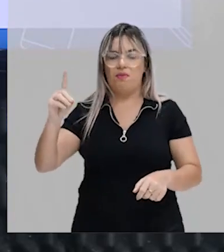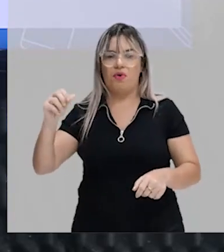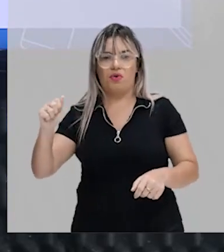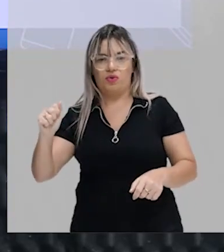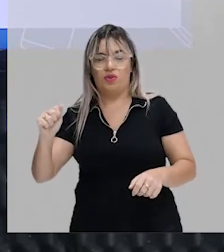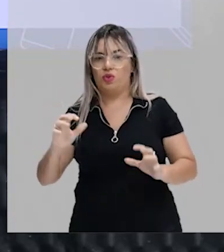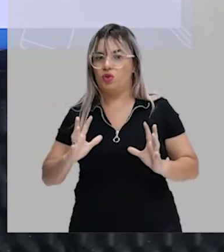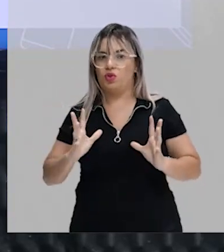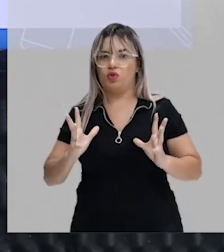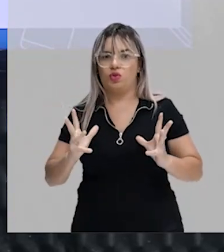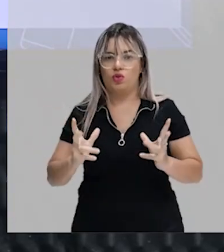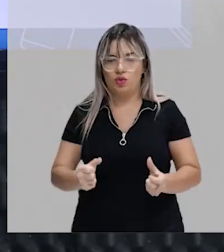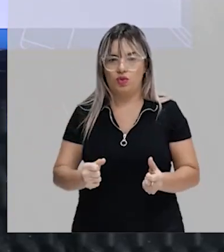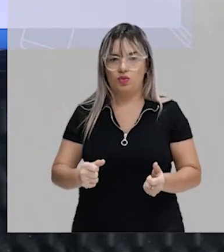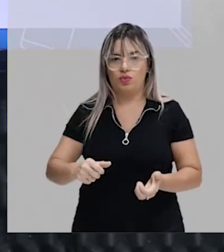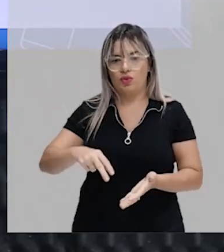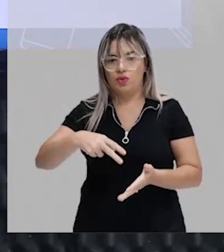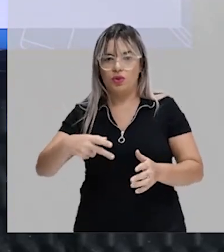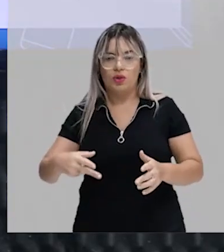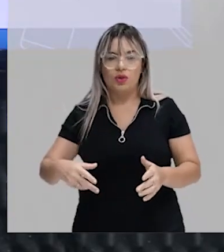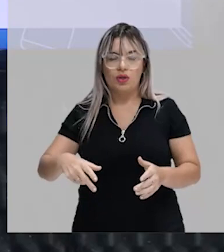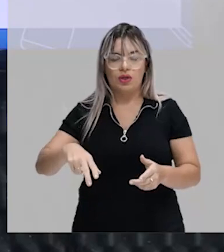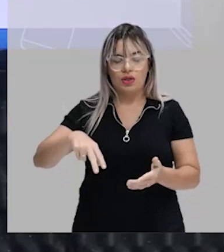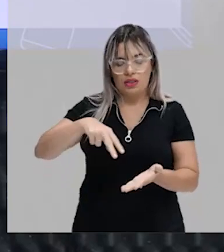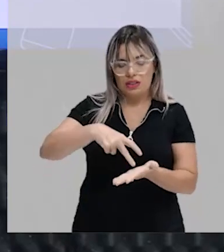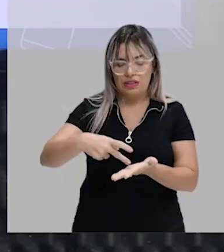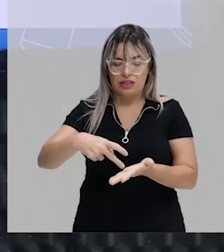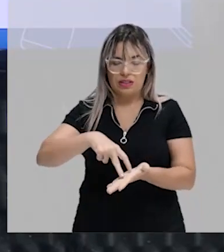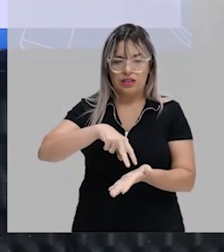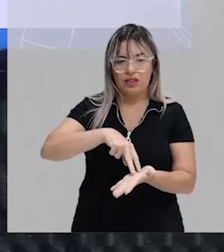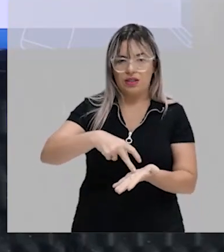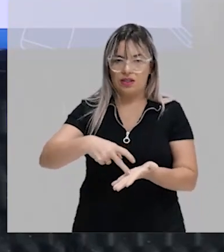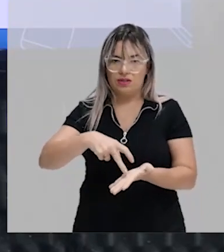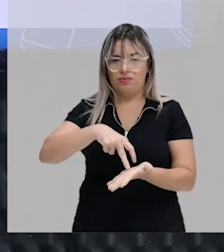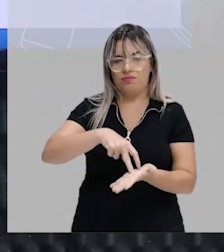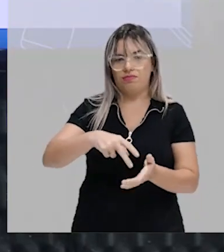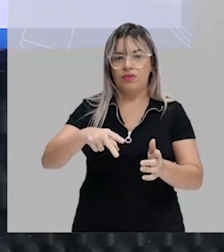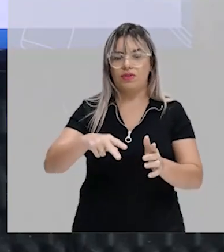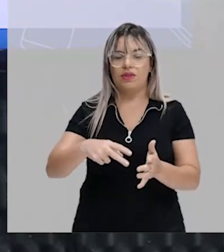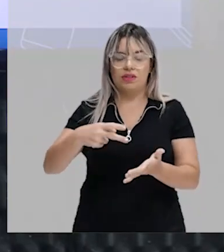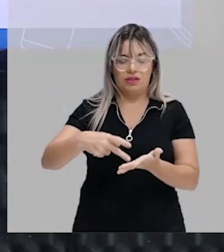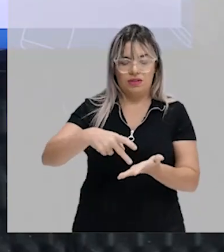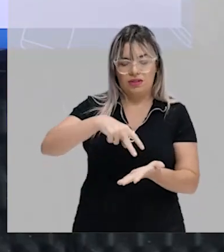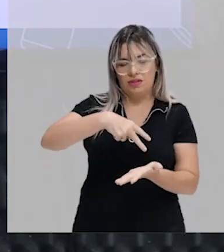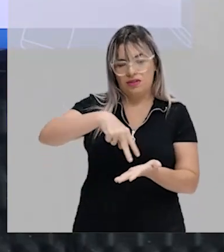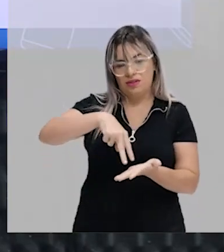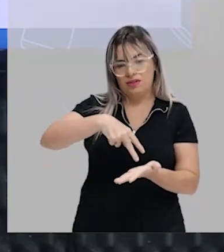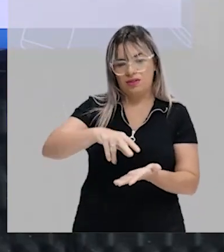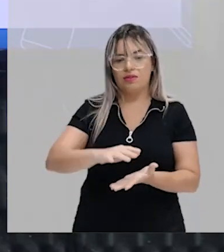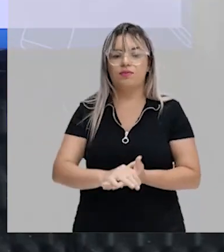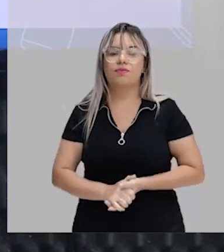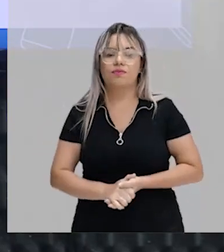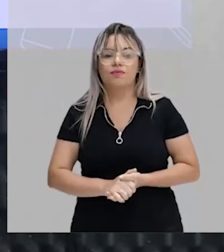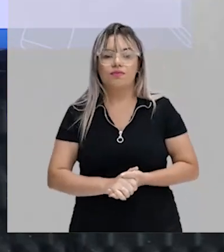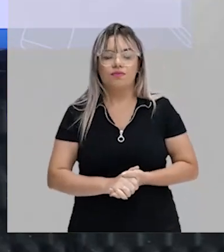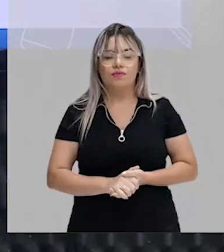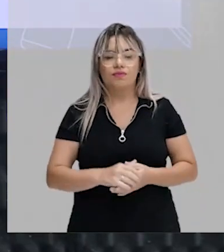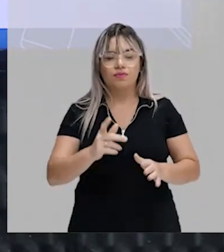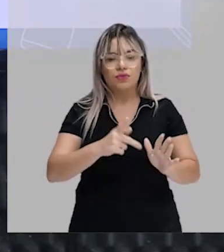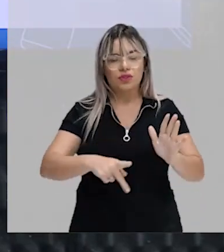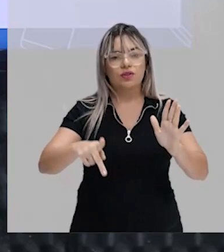utilizando aqui a questão da música, dessa atualidade, para explicar para vocês que estilos pessoais,